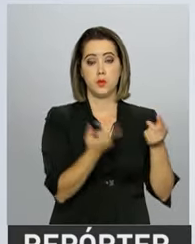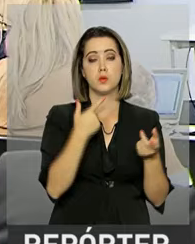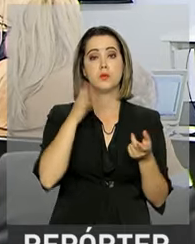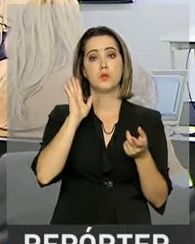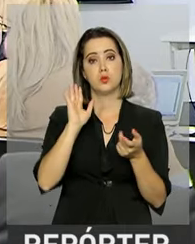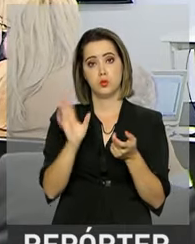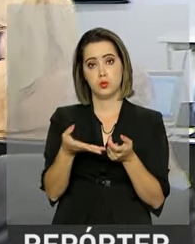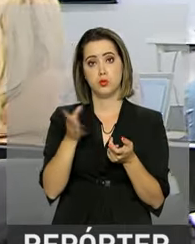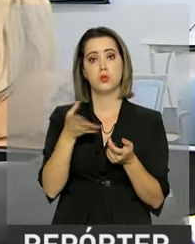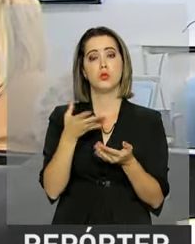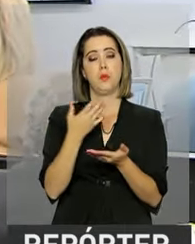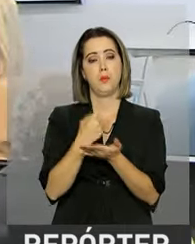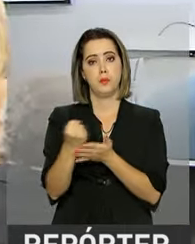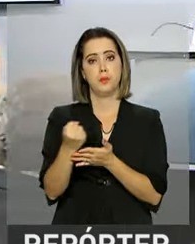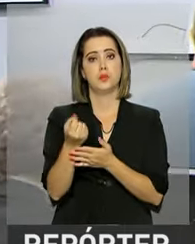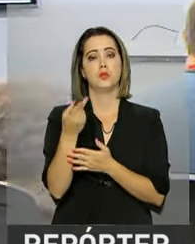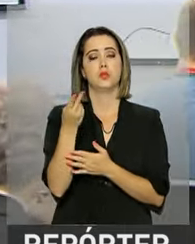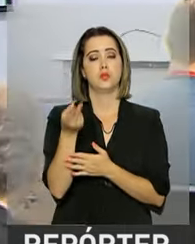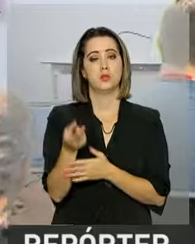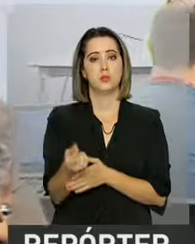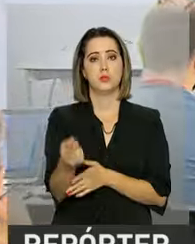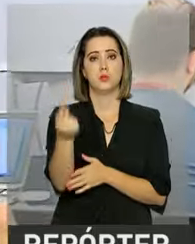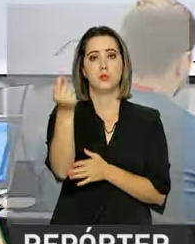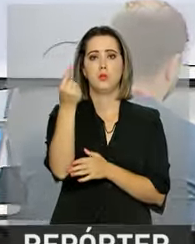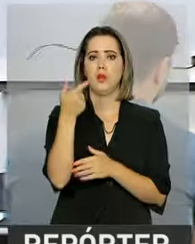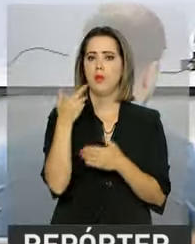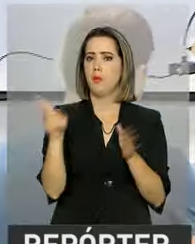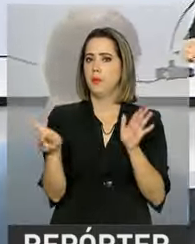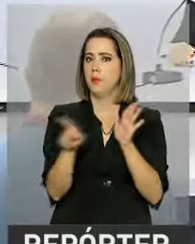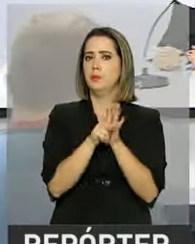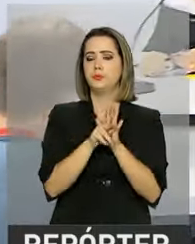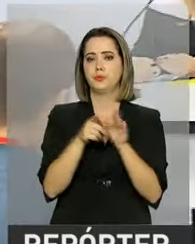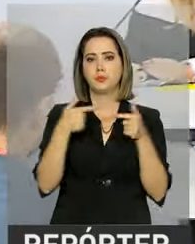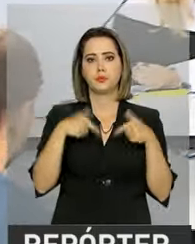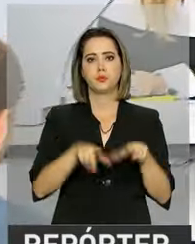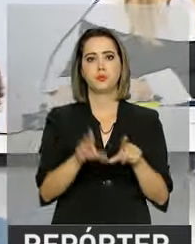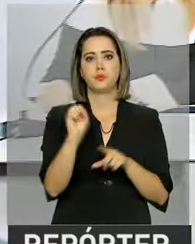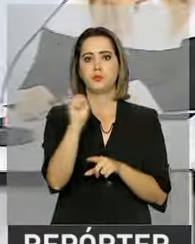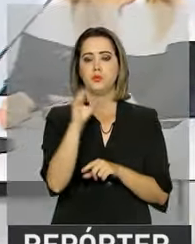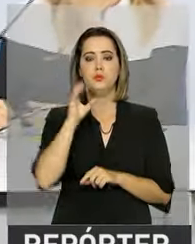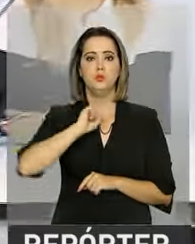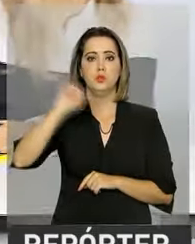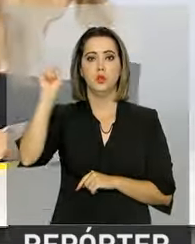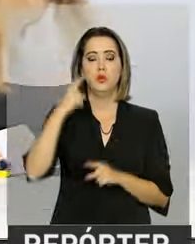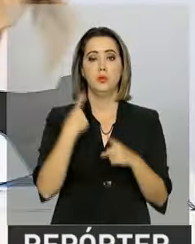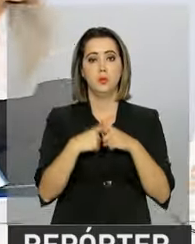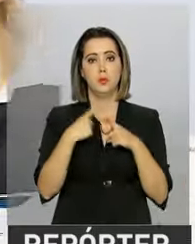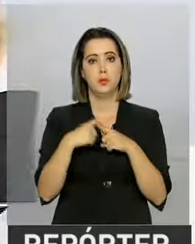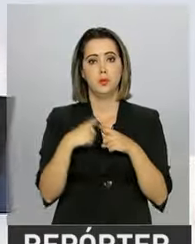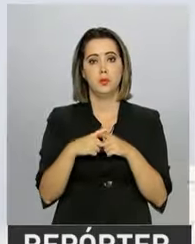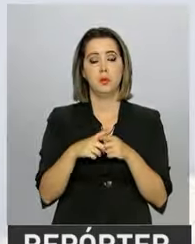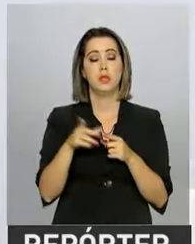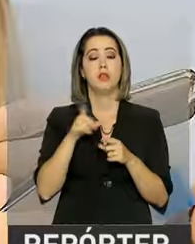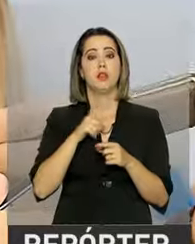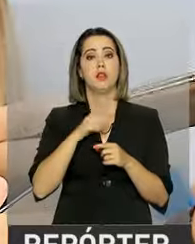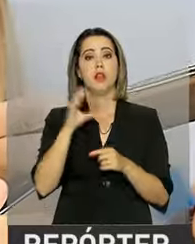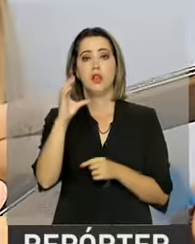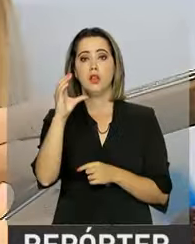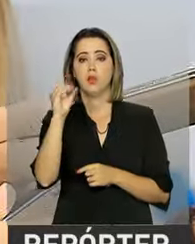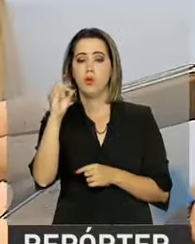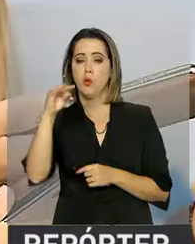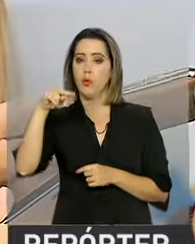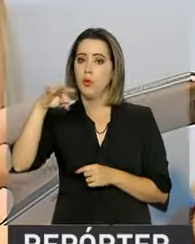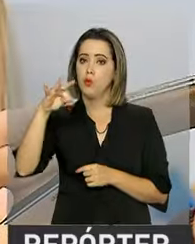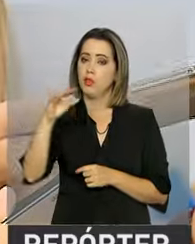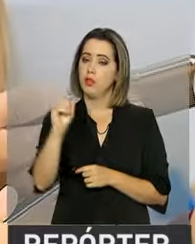trabalhadores vão receber automaticamente o crédito já no dia 8 de Abril porque são clientes da Caixa nós estamos